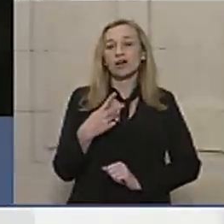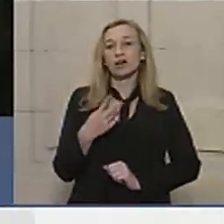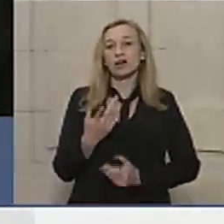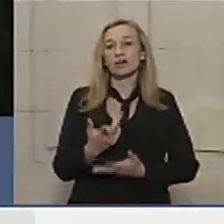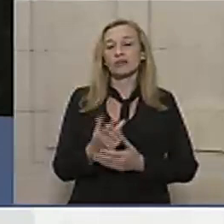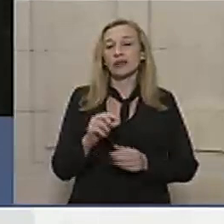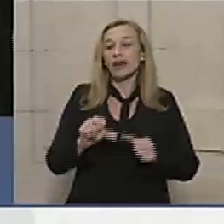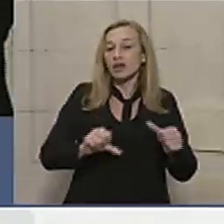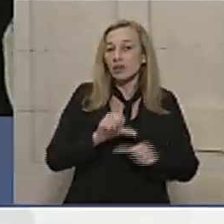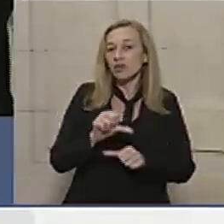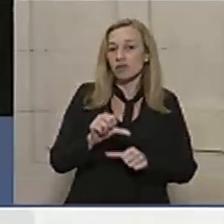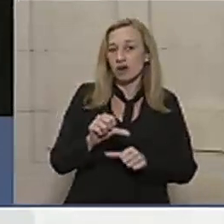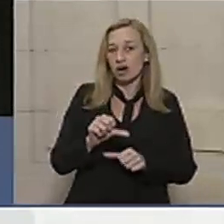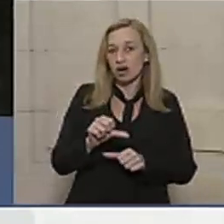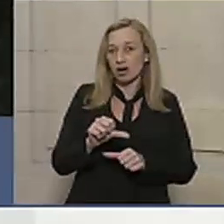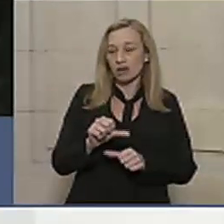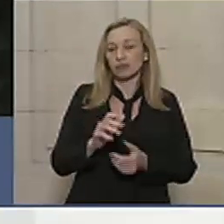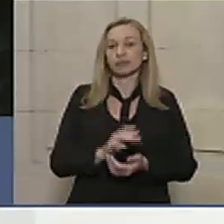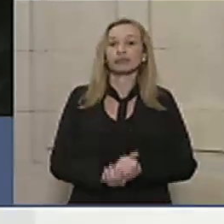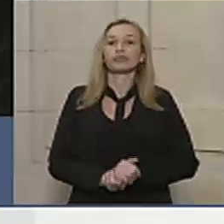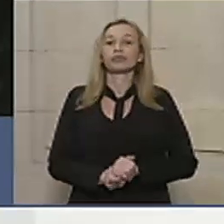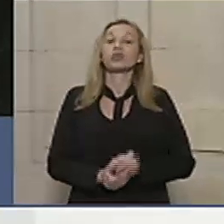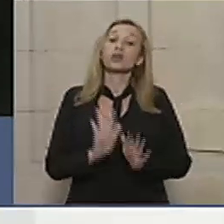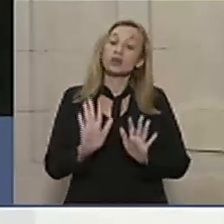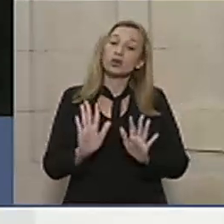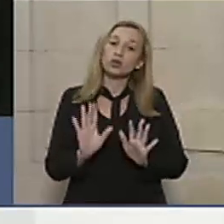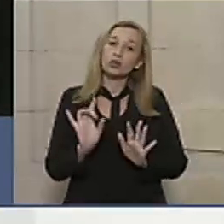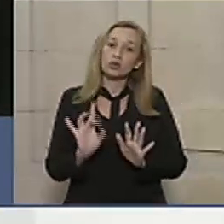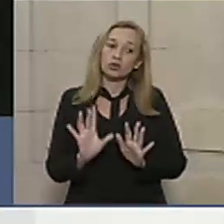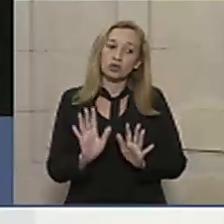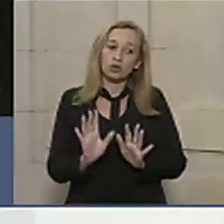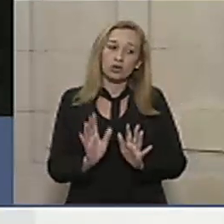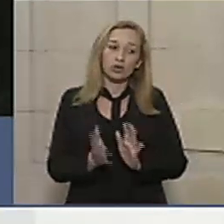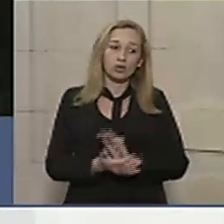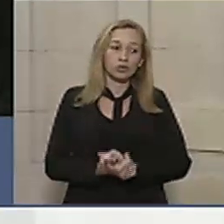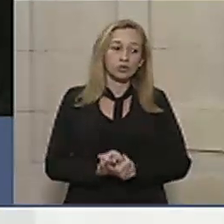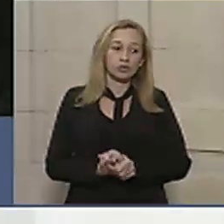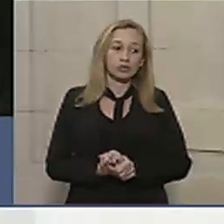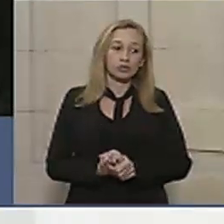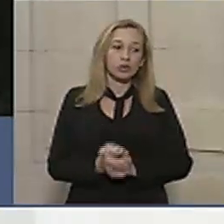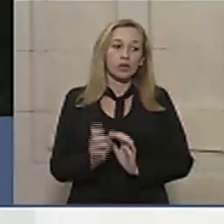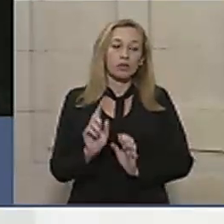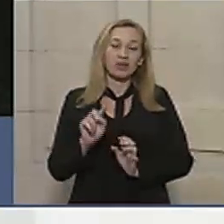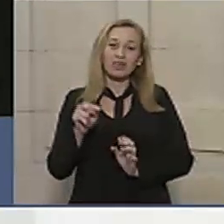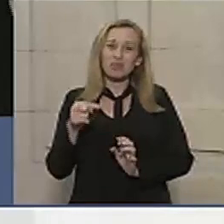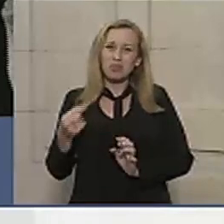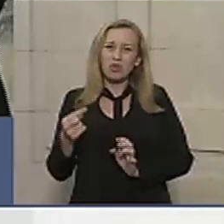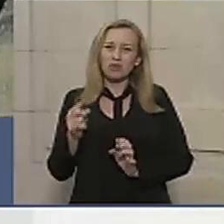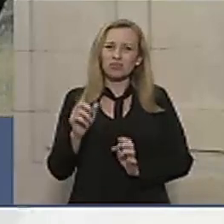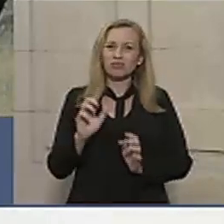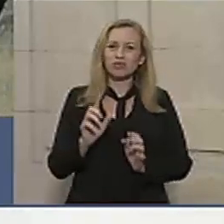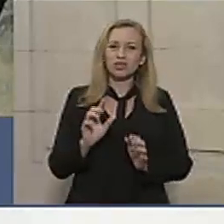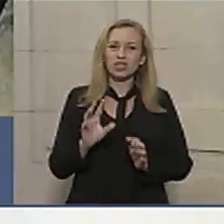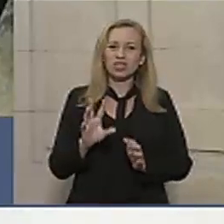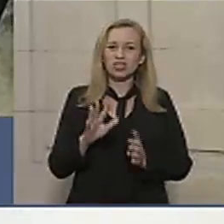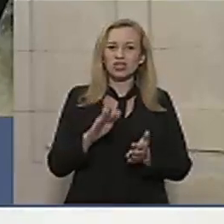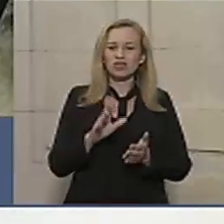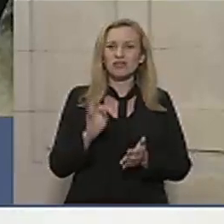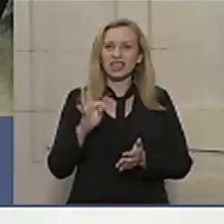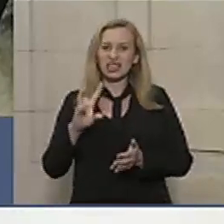recurso. Fica subentendido o Tesouro. Então, é só para que depois não seja vetado, porque diz